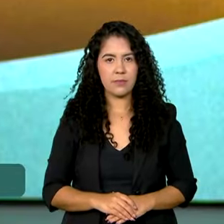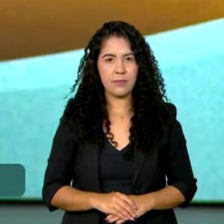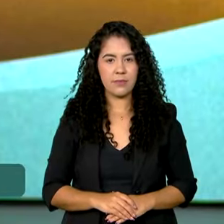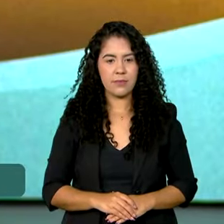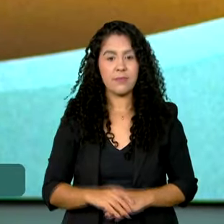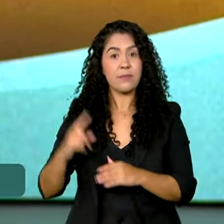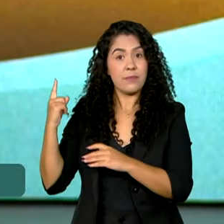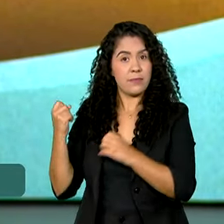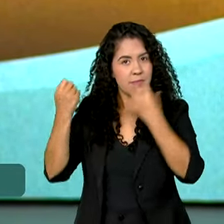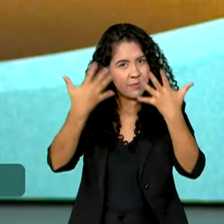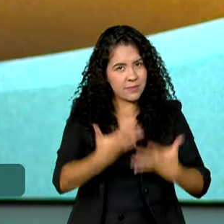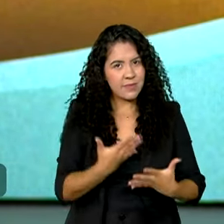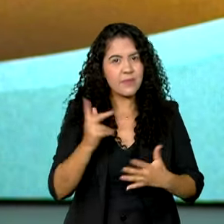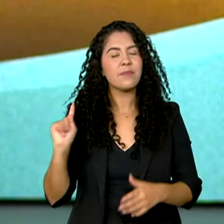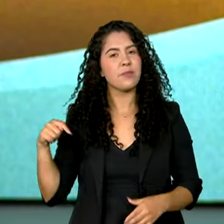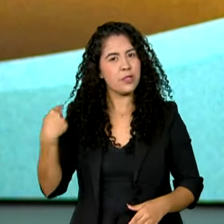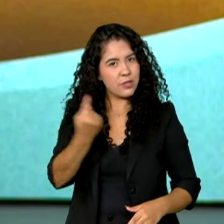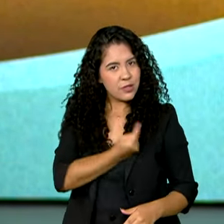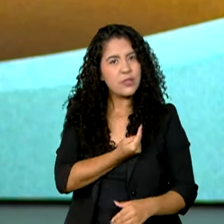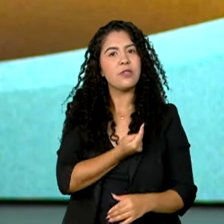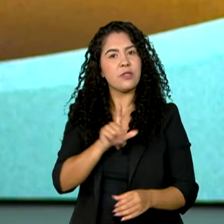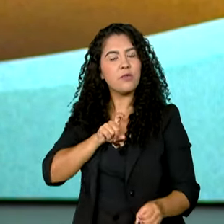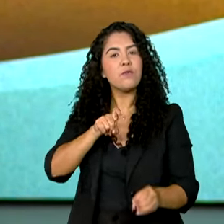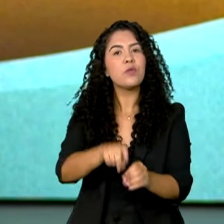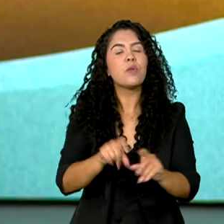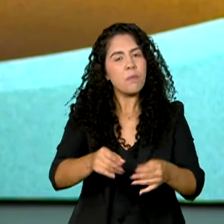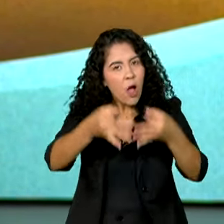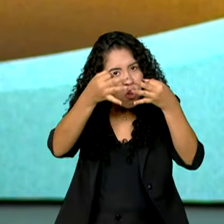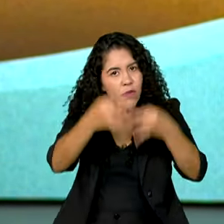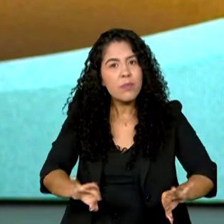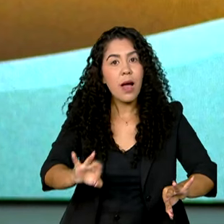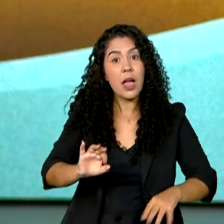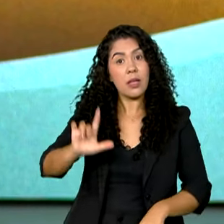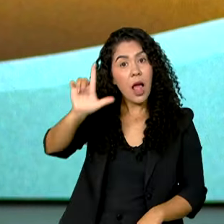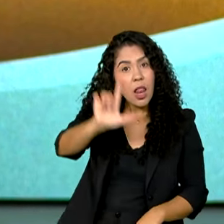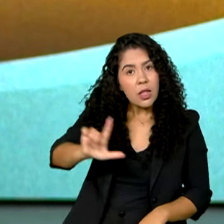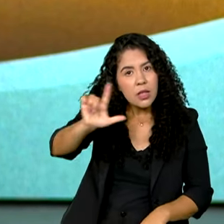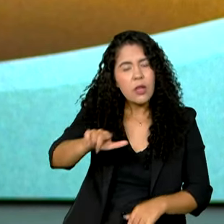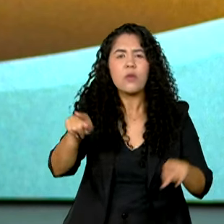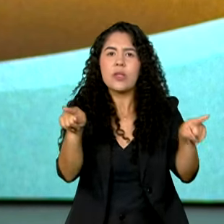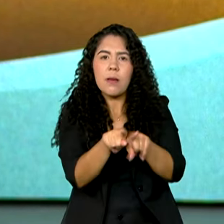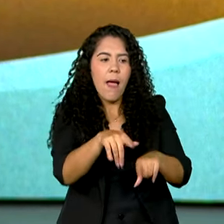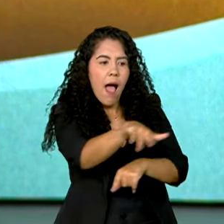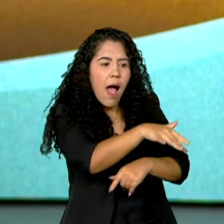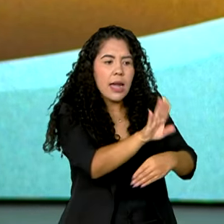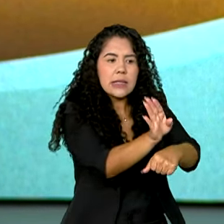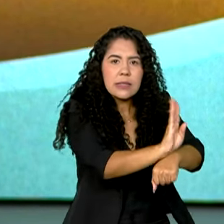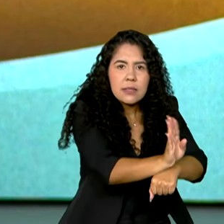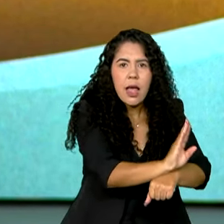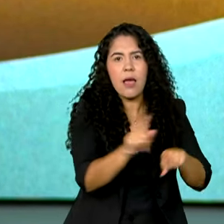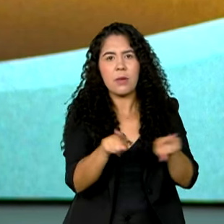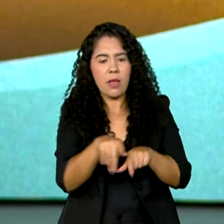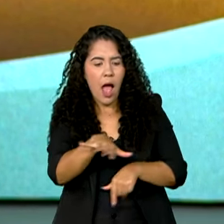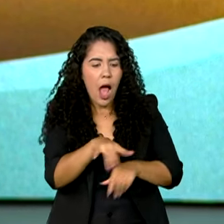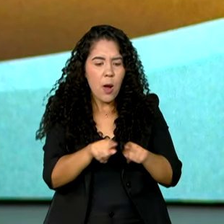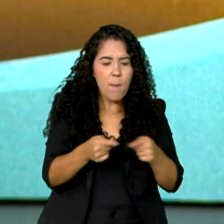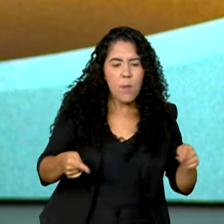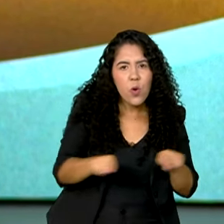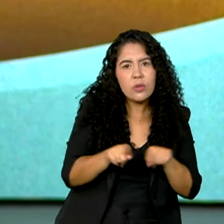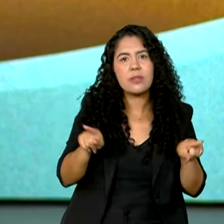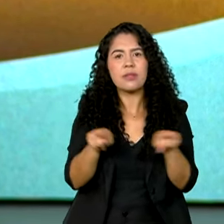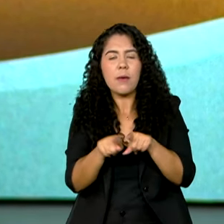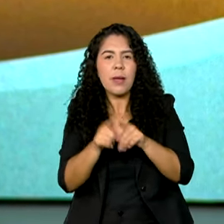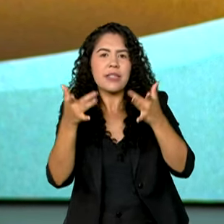Estamos de volta para reafirmar que a literatura, assim como o cinema, a música, o teatro, o